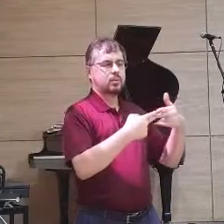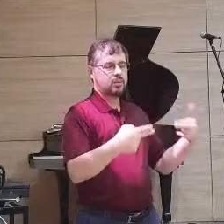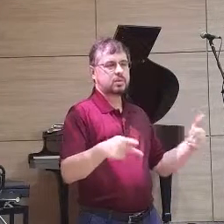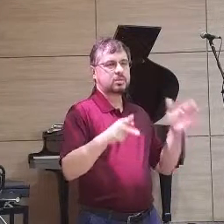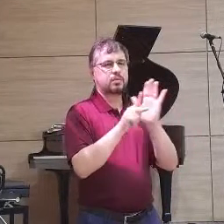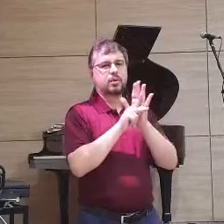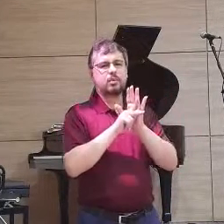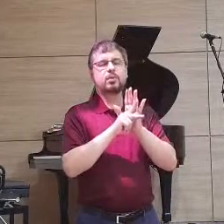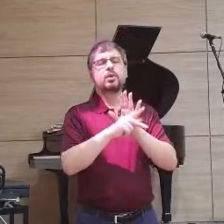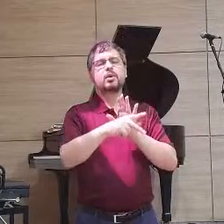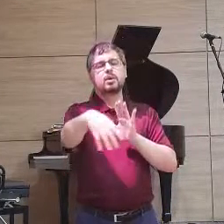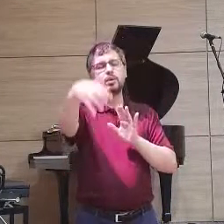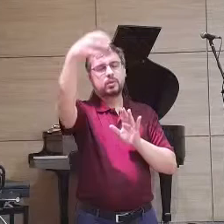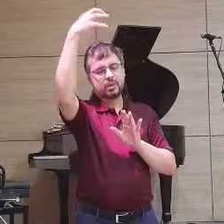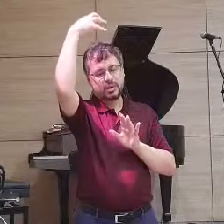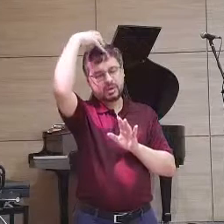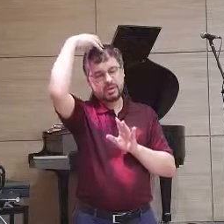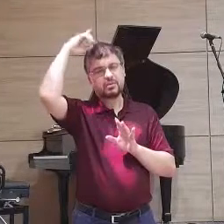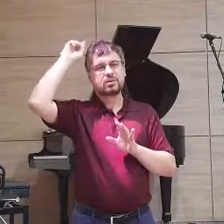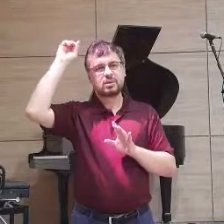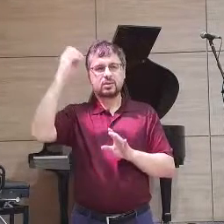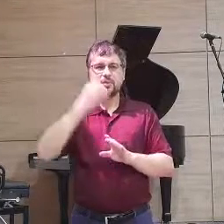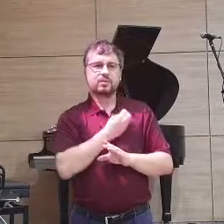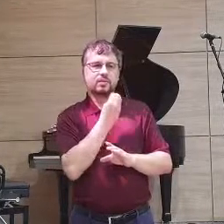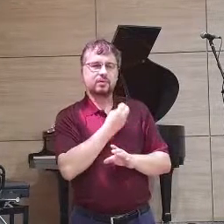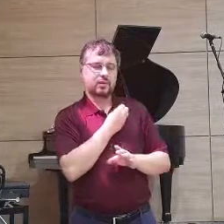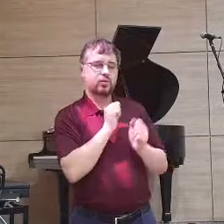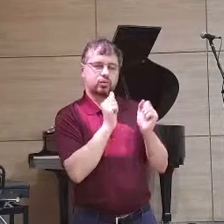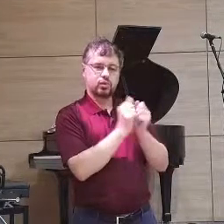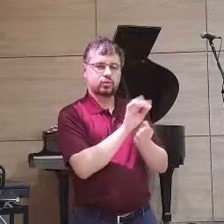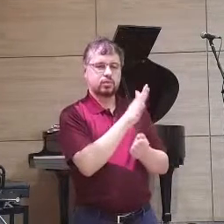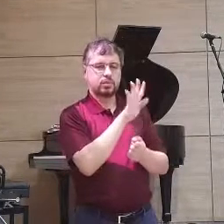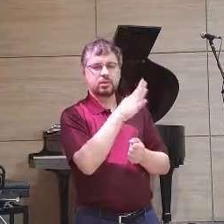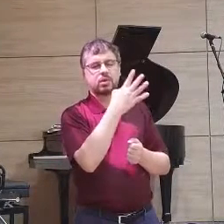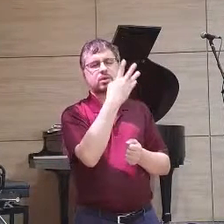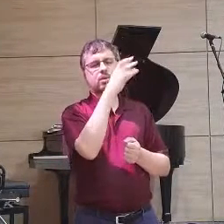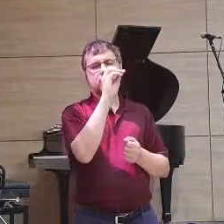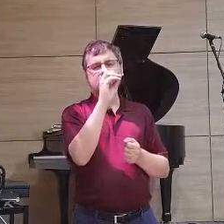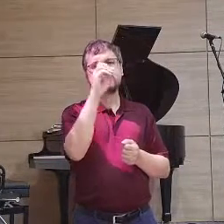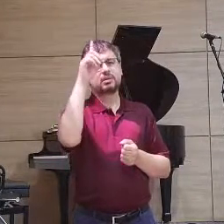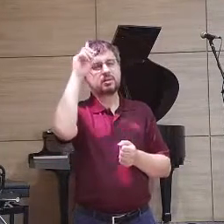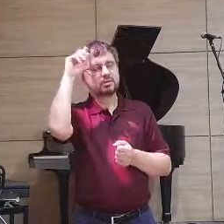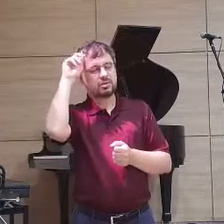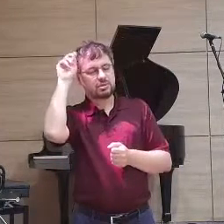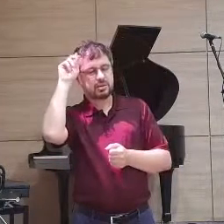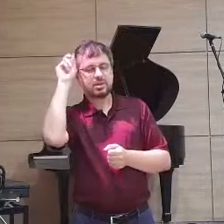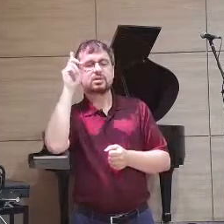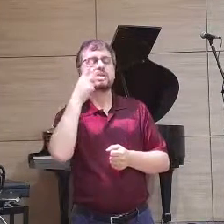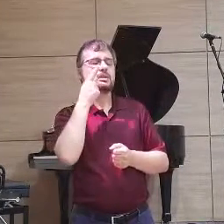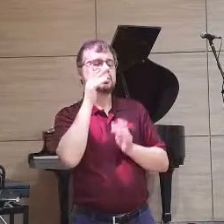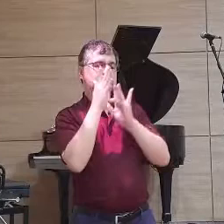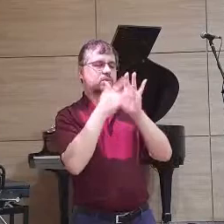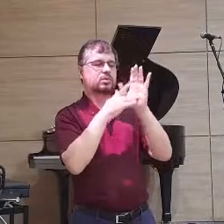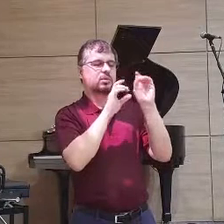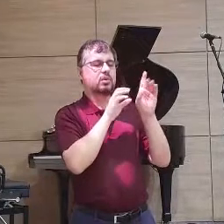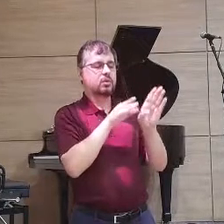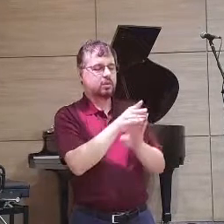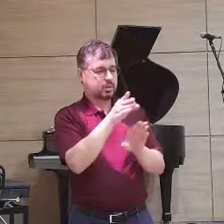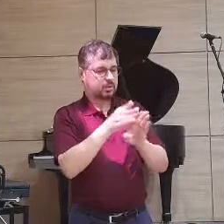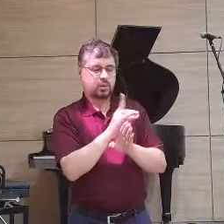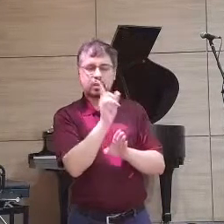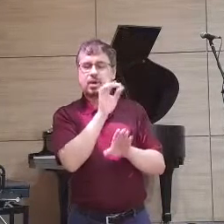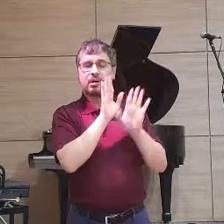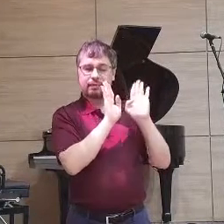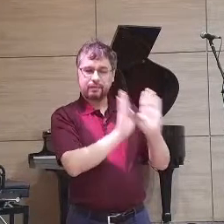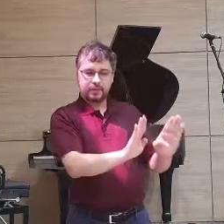Deus durante 40 dias e comendo com eles disse não se ausentem da cidade de